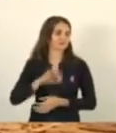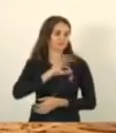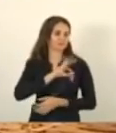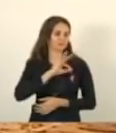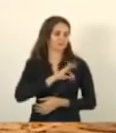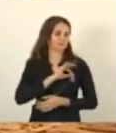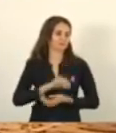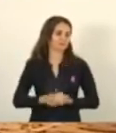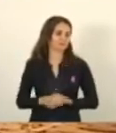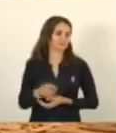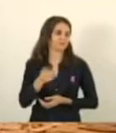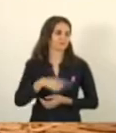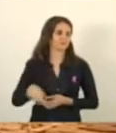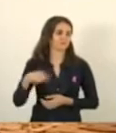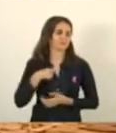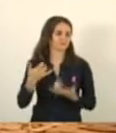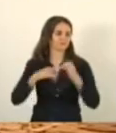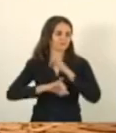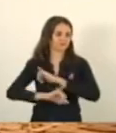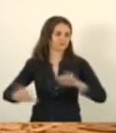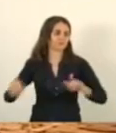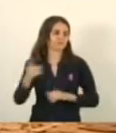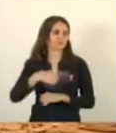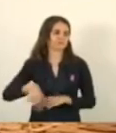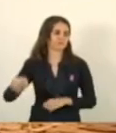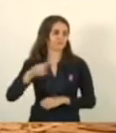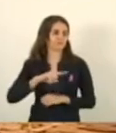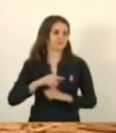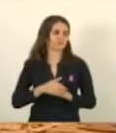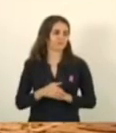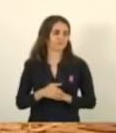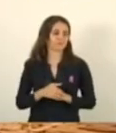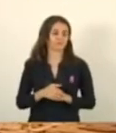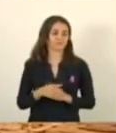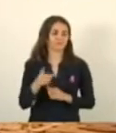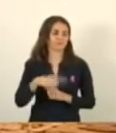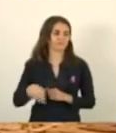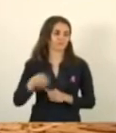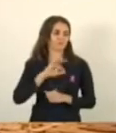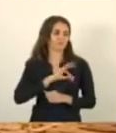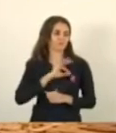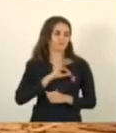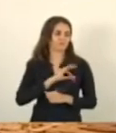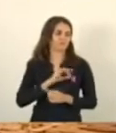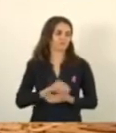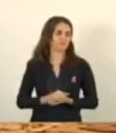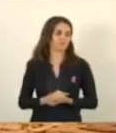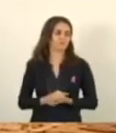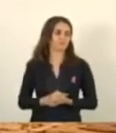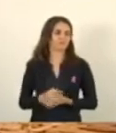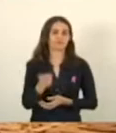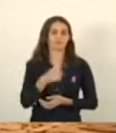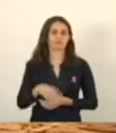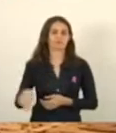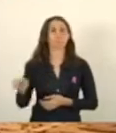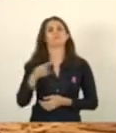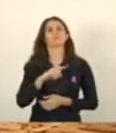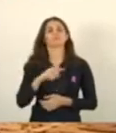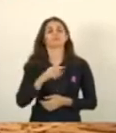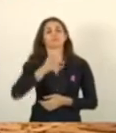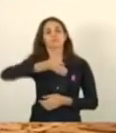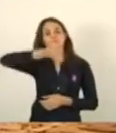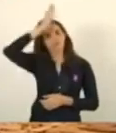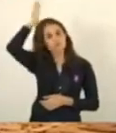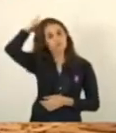policiais. Eu quero dizer que nós confiamos na Polícia Militar e na Polícia Civil e nos